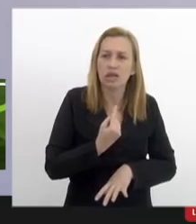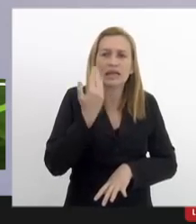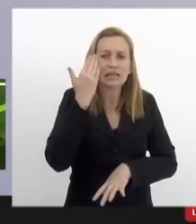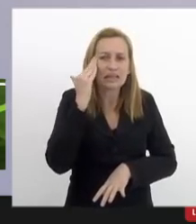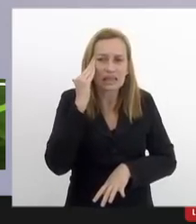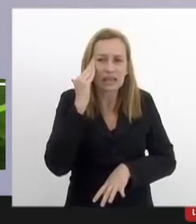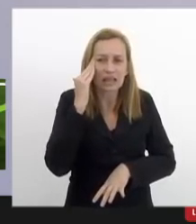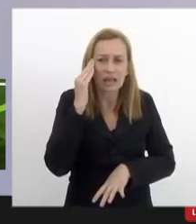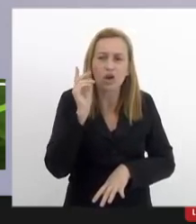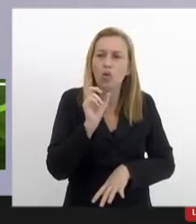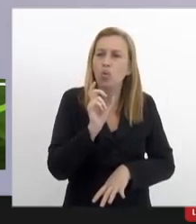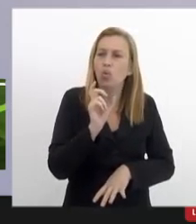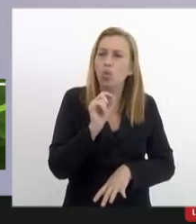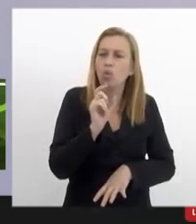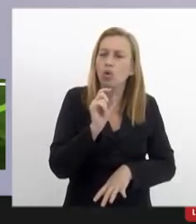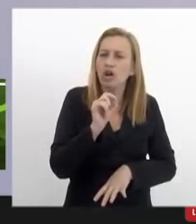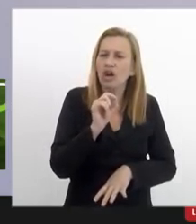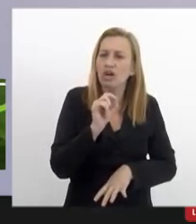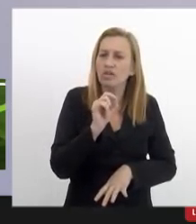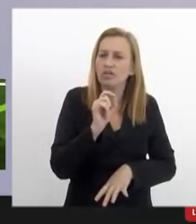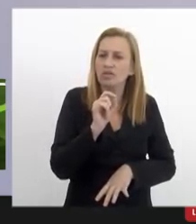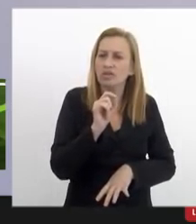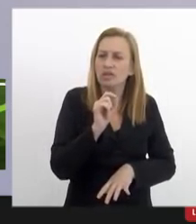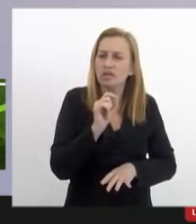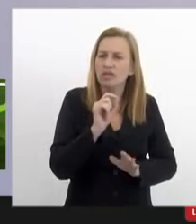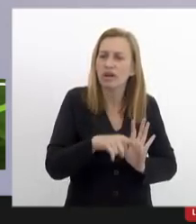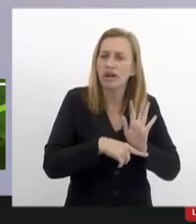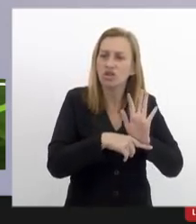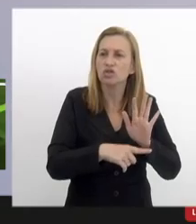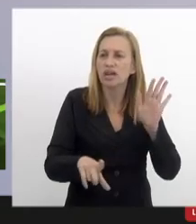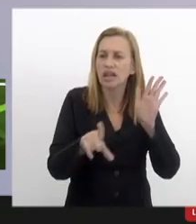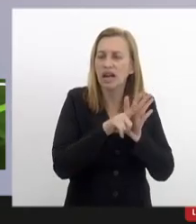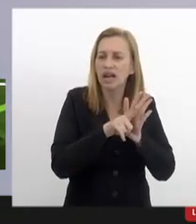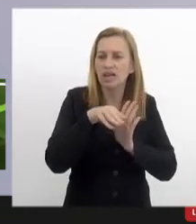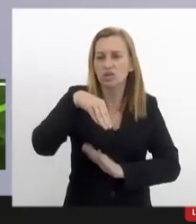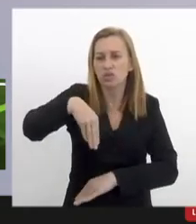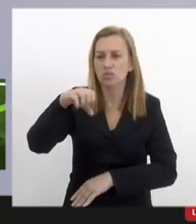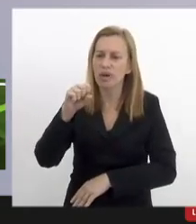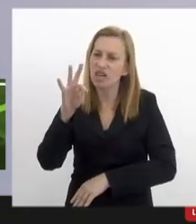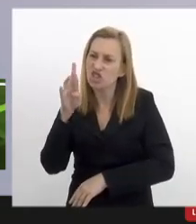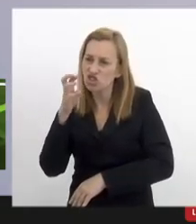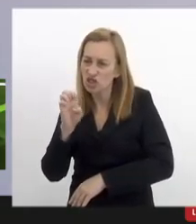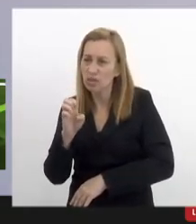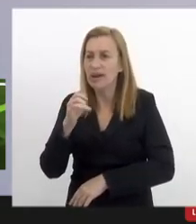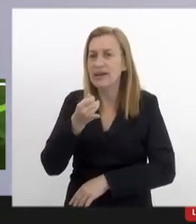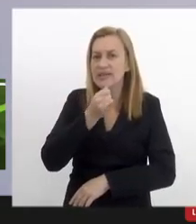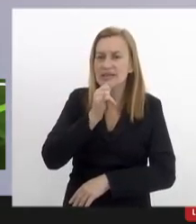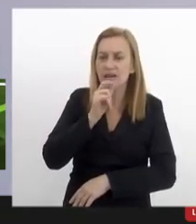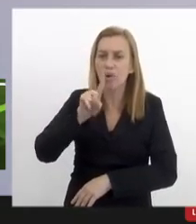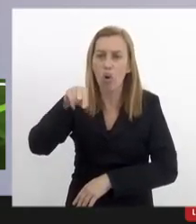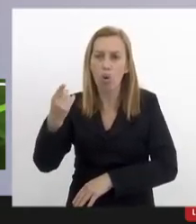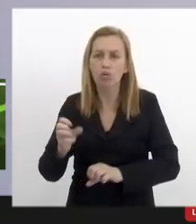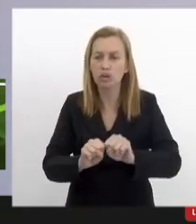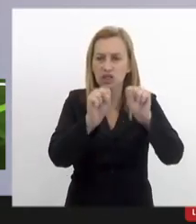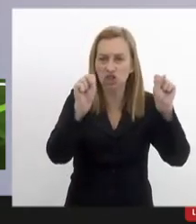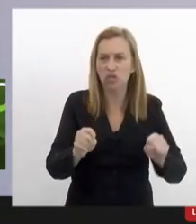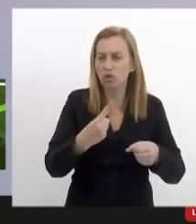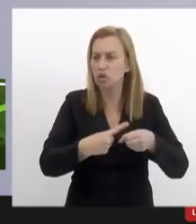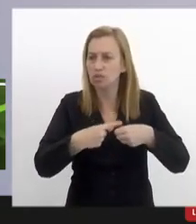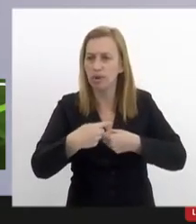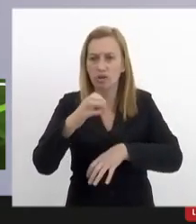entender o que vai financiar a lei dos mestres, por exemplo, né? Ou o sistema municipal